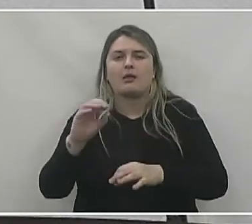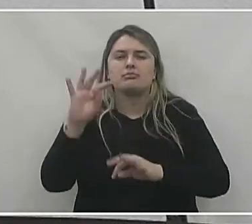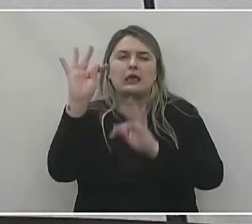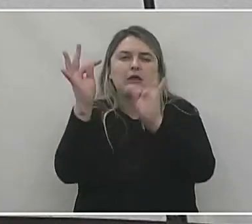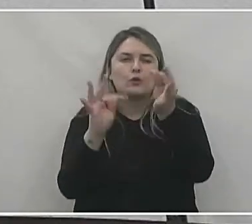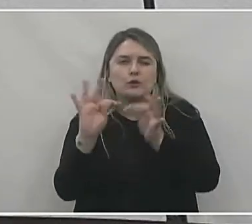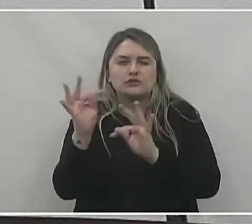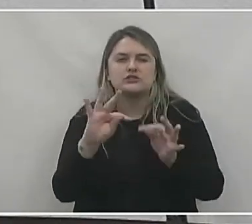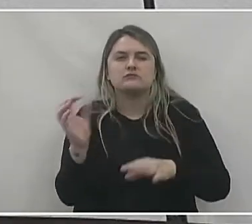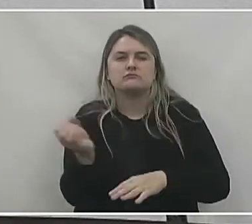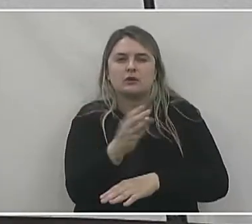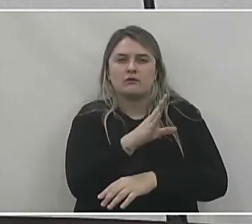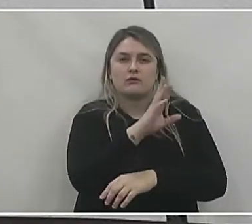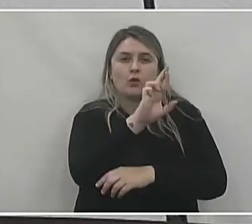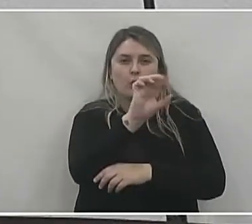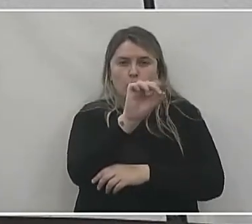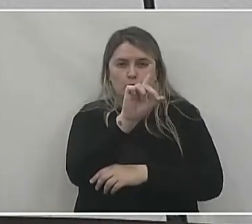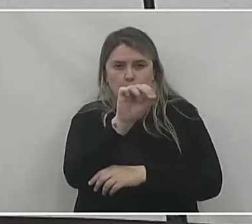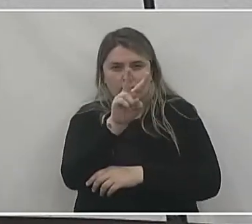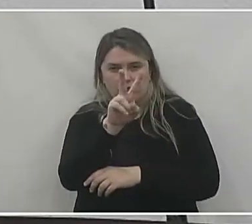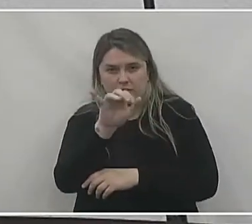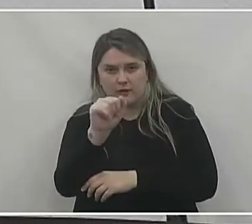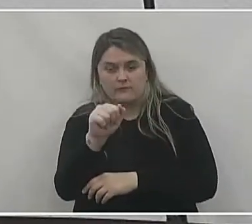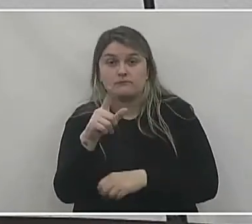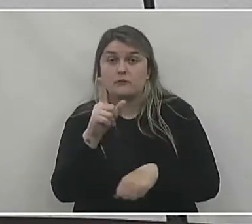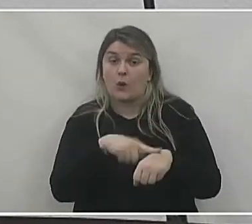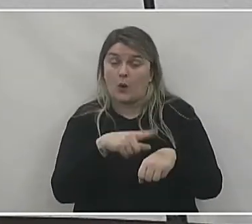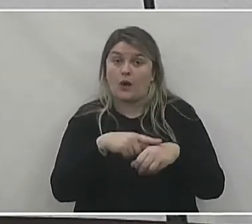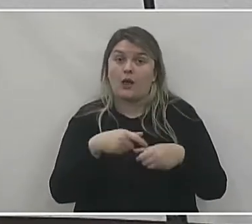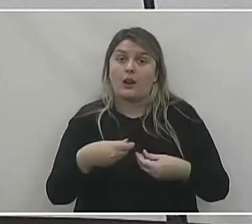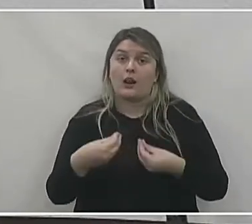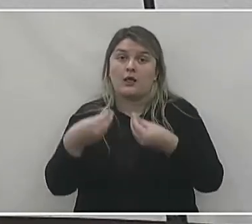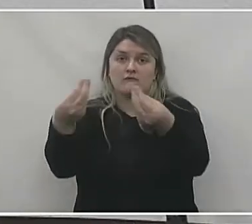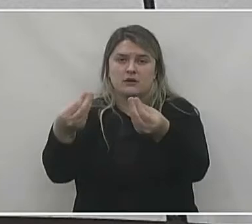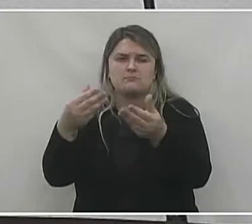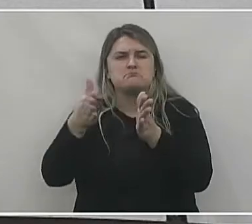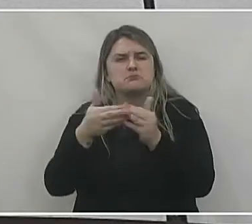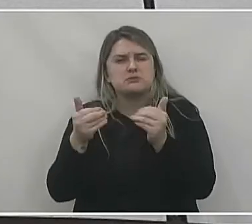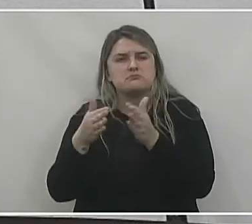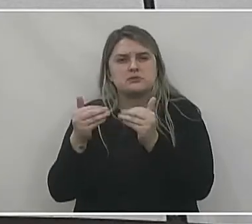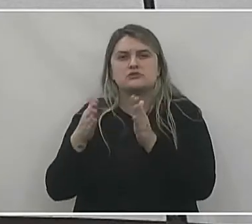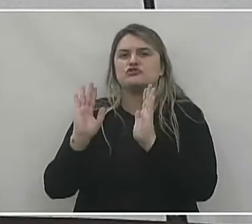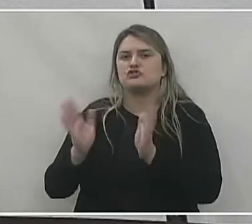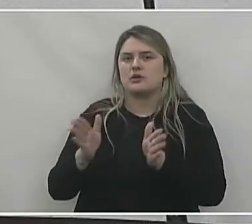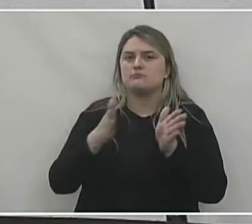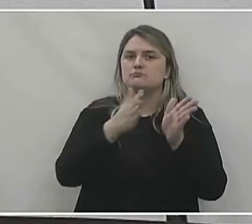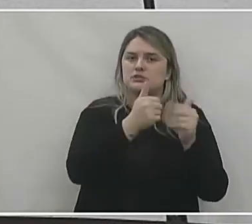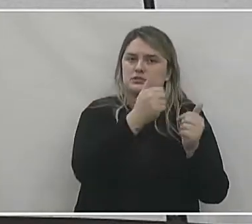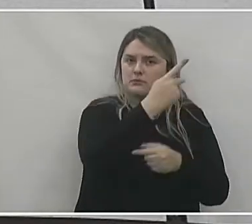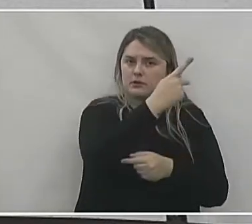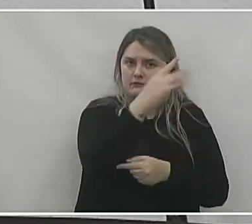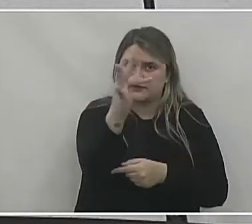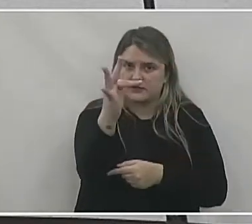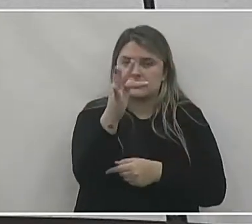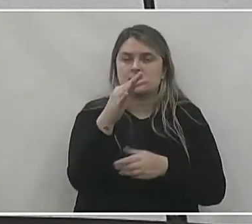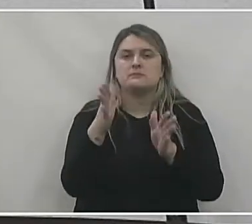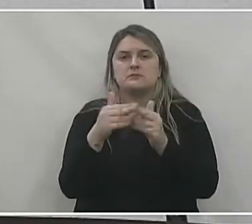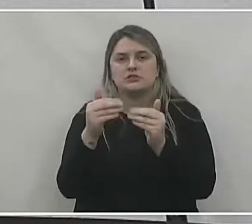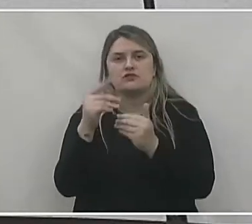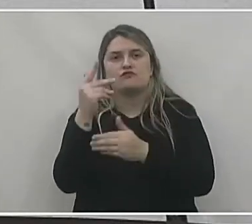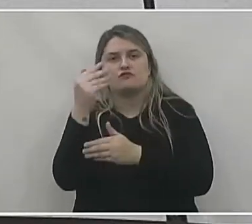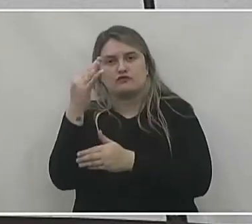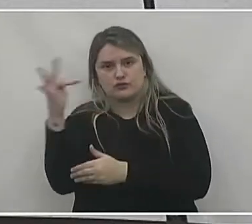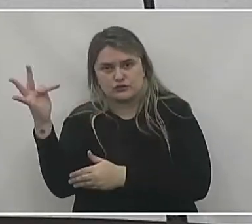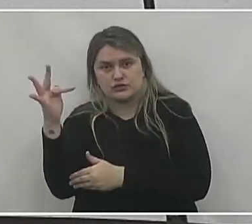modernização da rodovia. Então, a hora de nós levarmos as reivindicações, então, eu já pedi para Paula Freitas, para Frontin, vocês